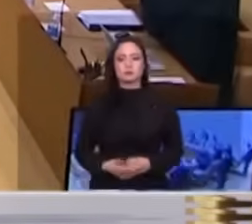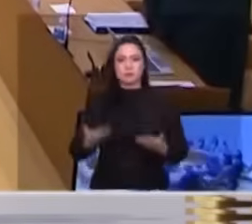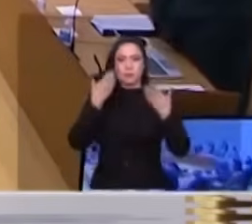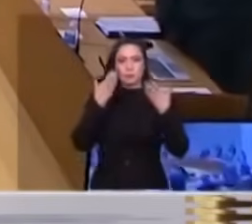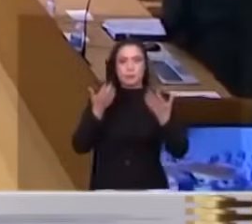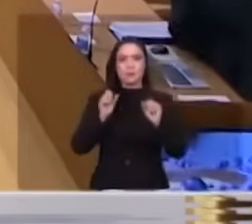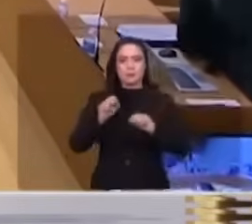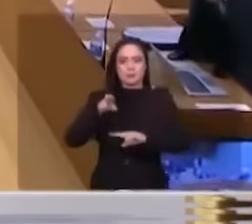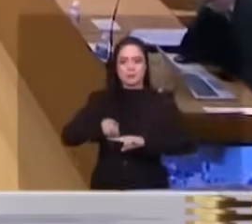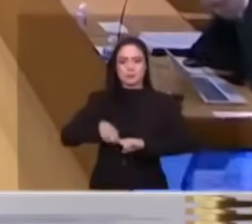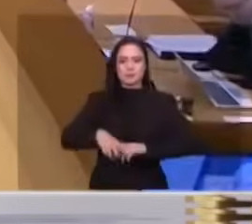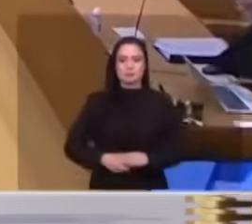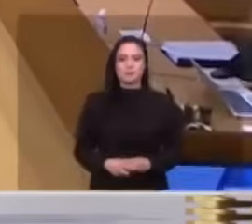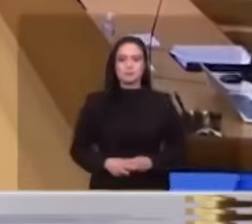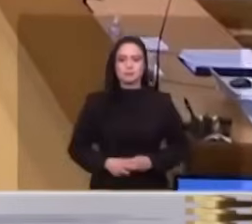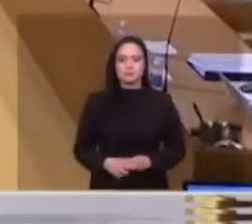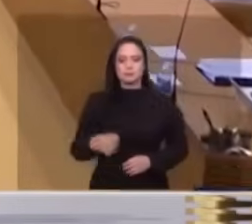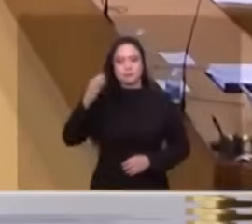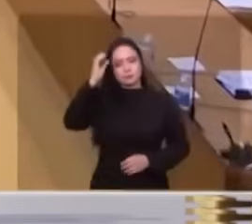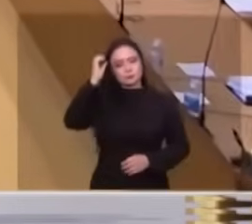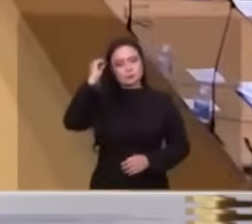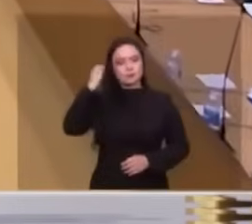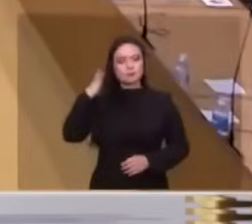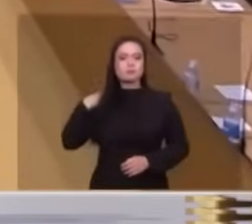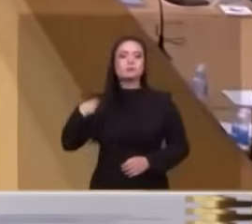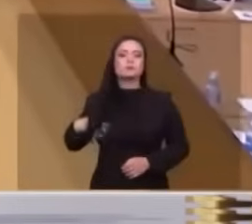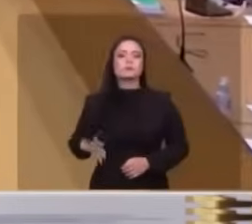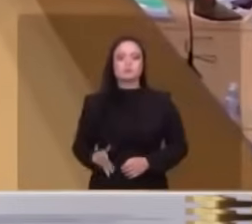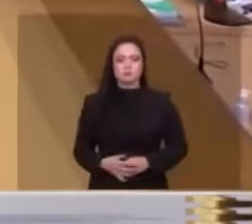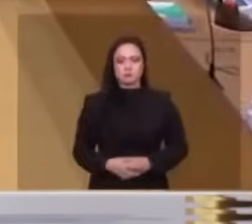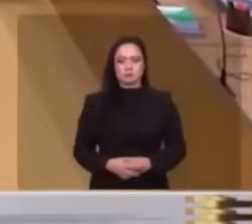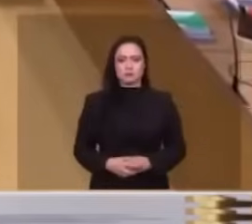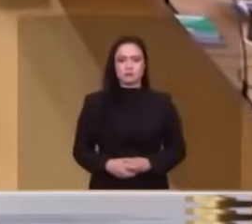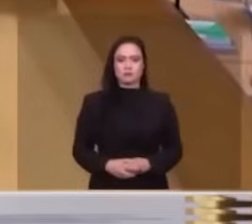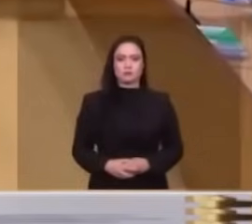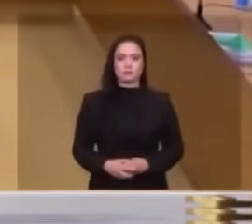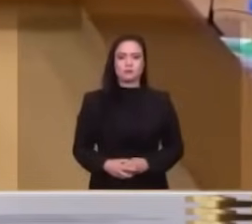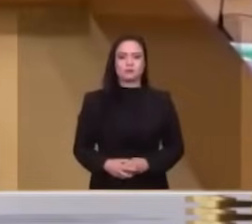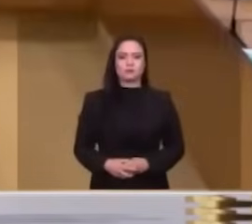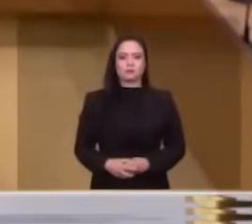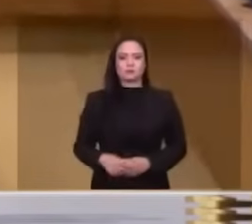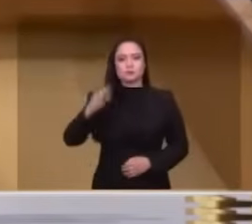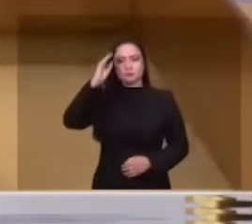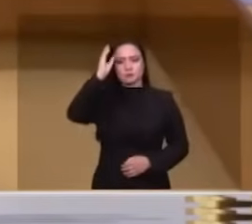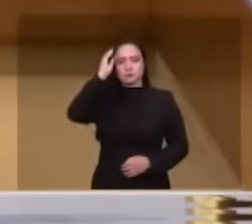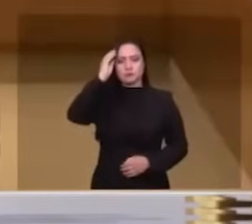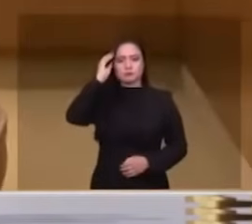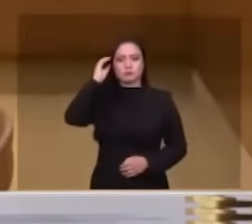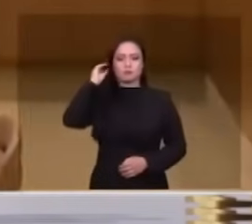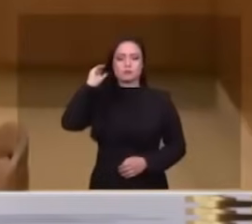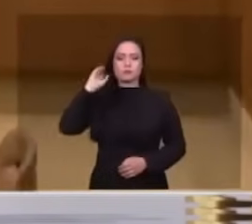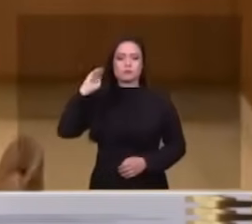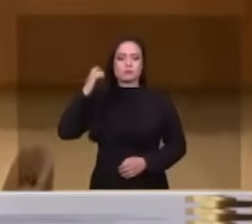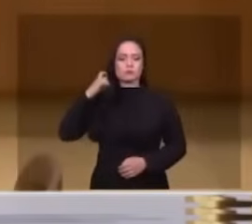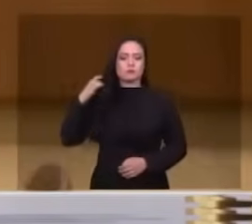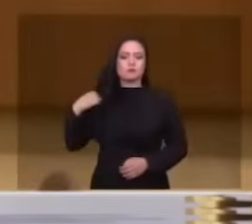Advocacia Geral da União já avisou que vai pedir que o Supremo declare inconstitucional o marco temporal que foi promulgado lá